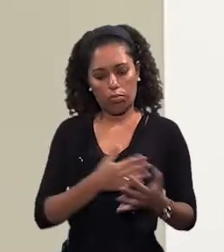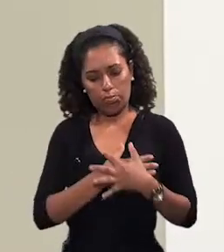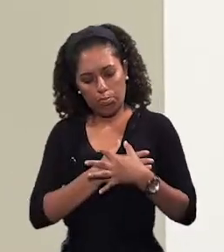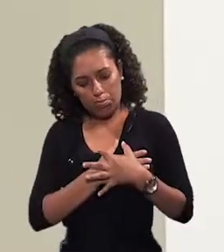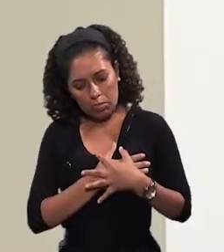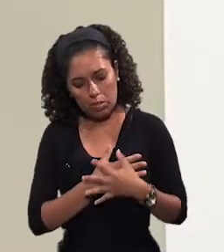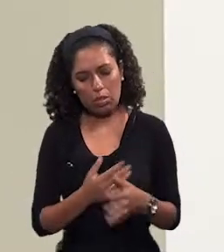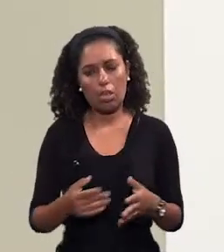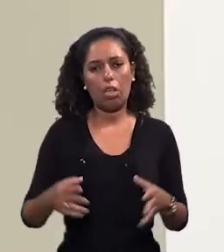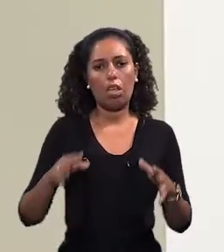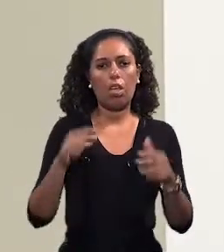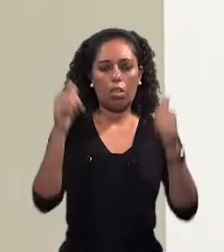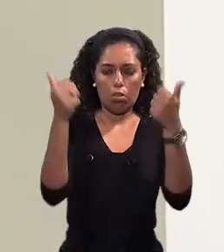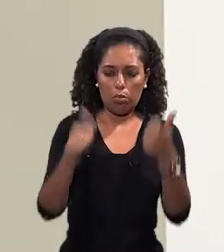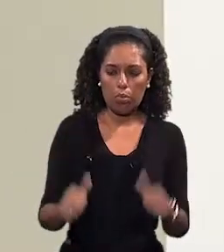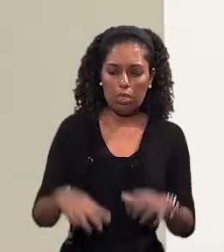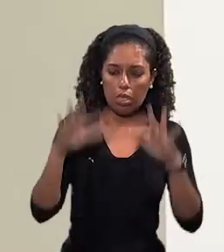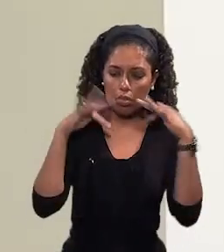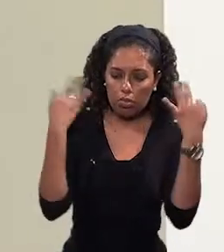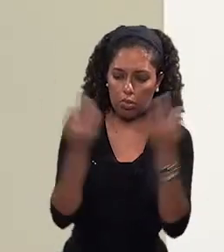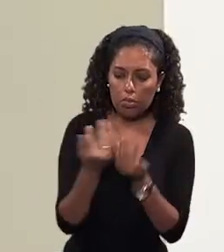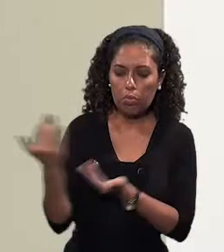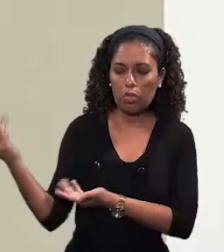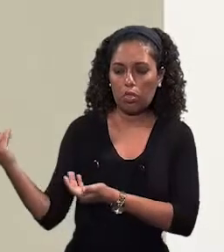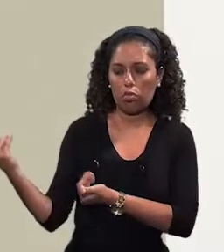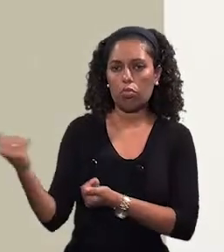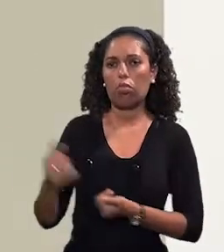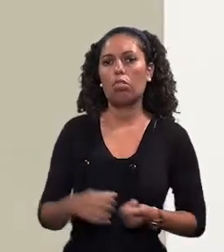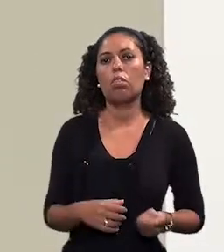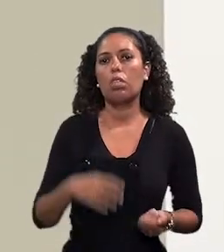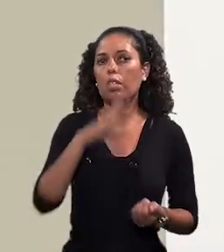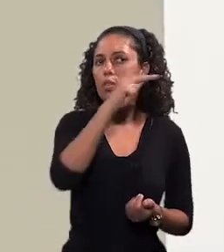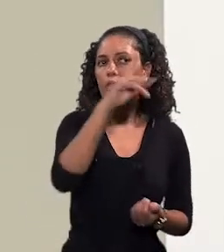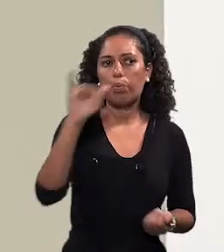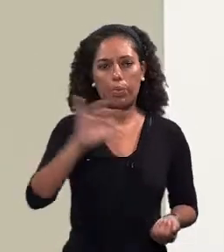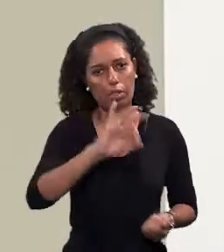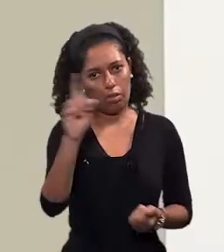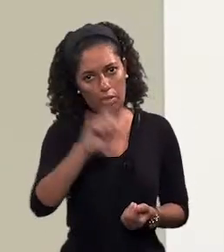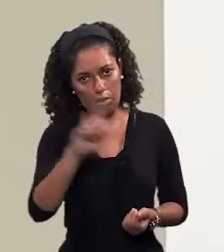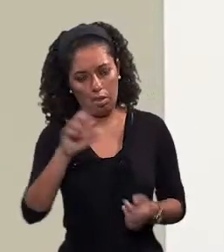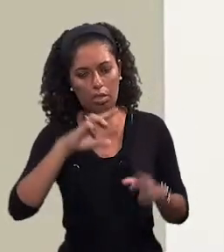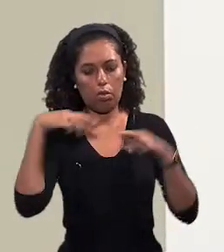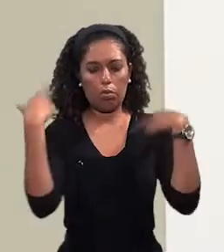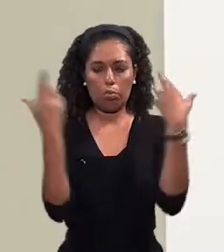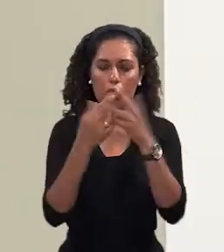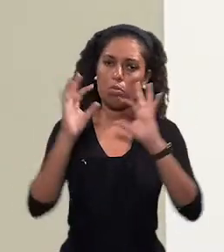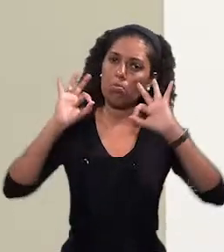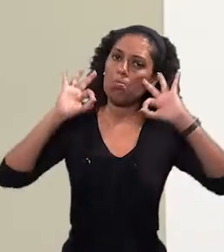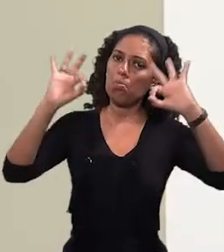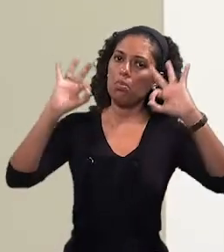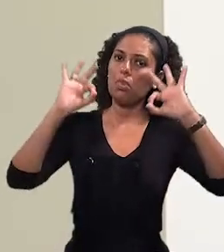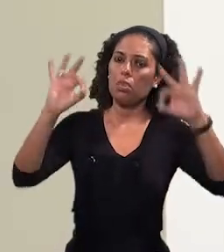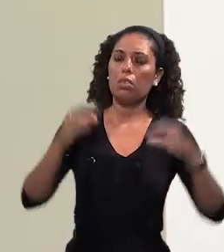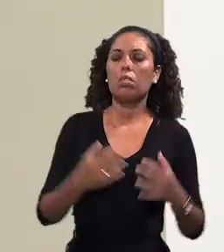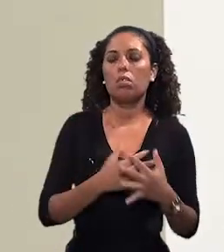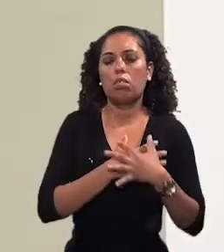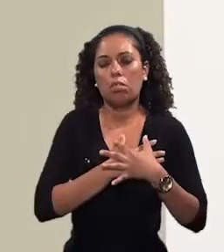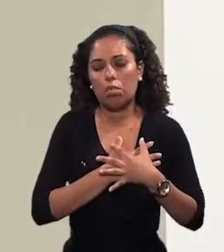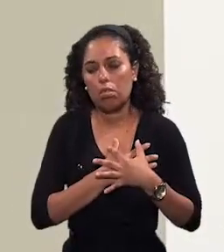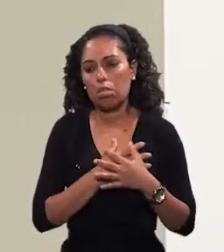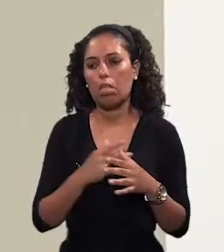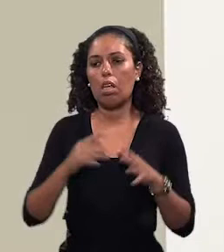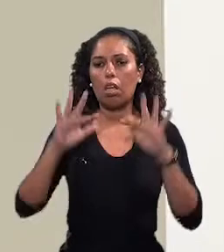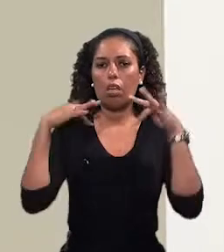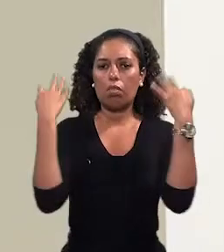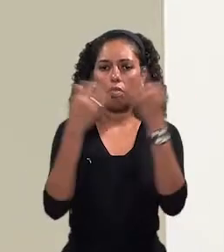de solidariedade e homenagem às famílias e àqueles jovens. Aquilo não era uma CPI, aquilo era uma sessão solene para se colocar